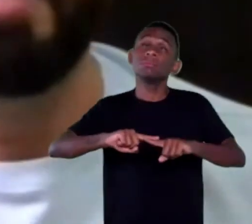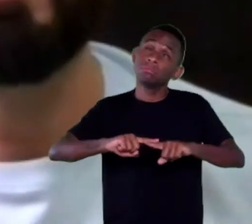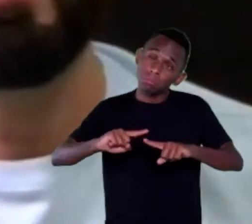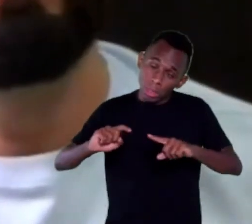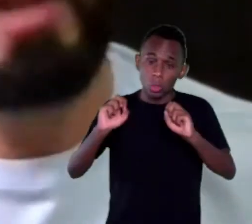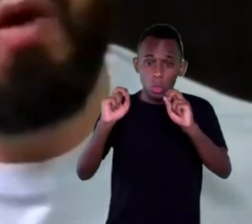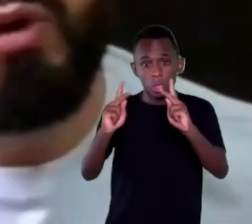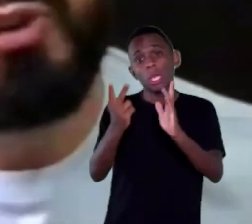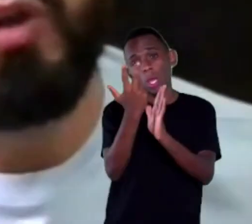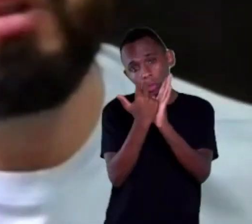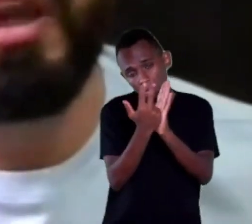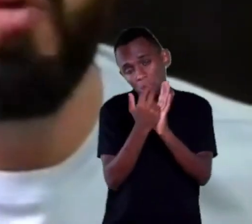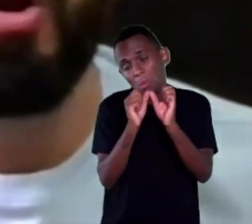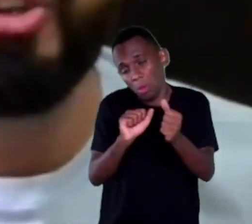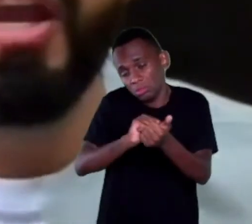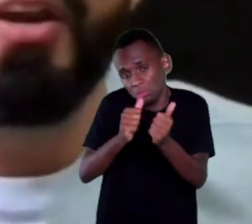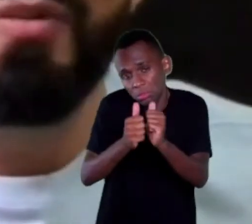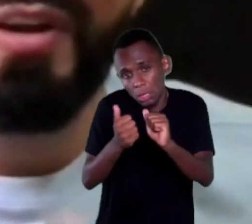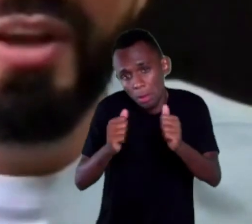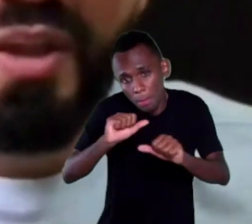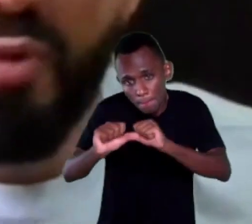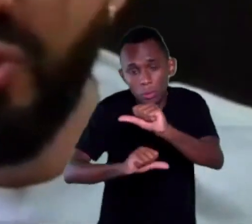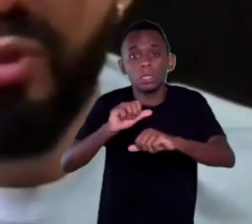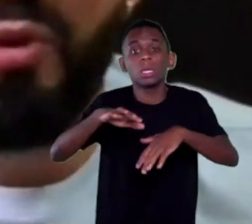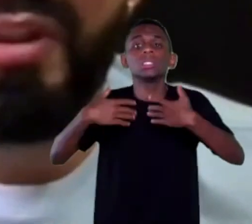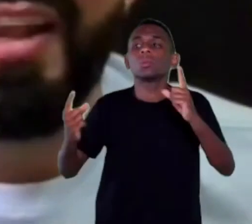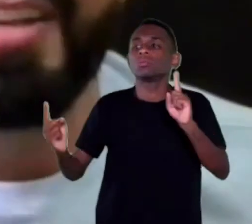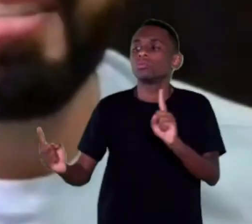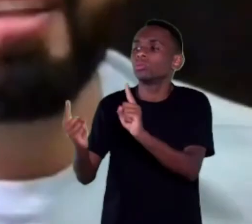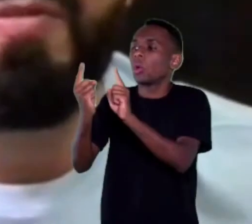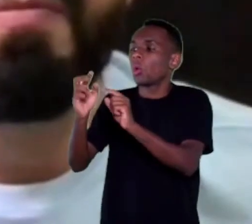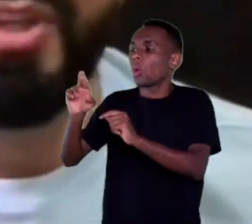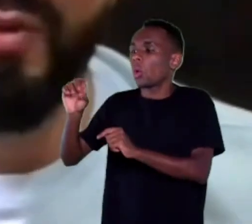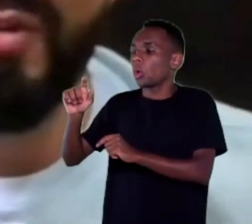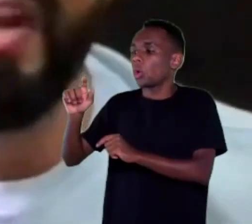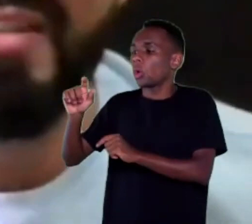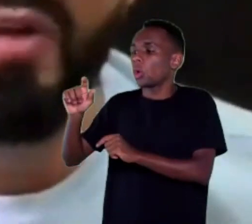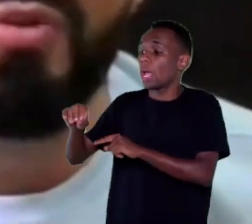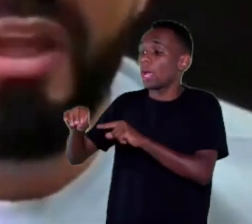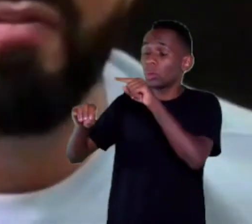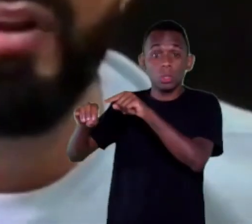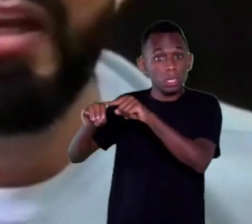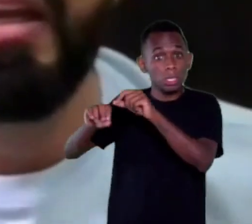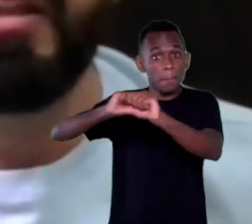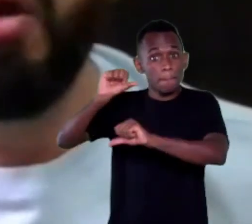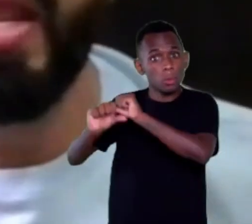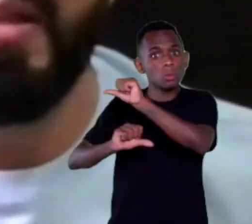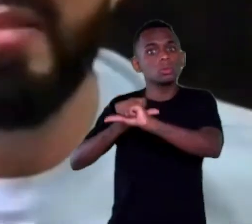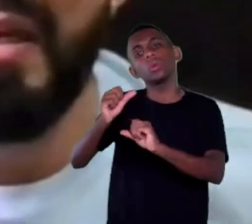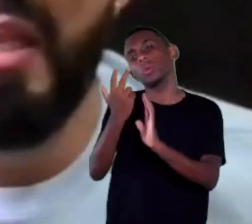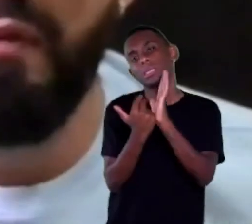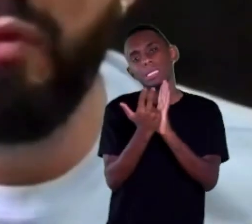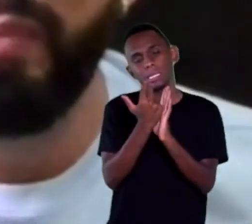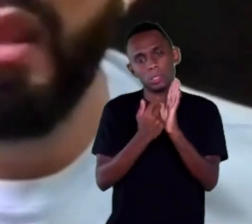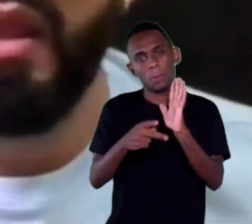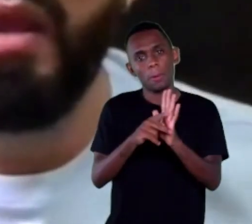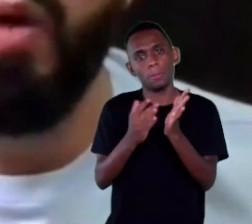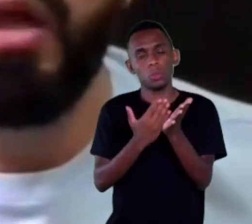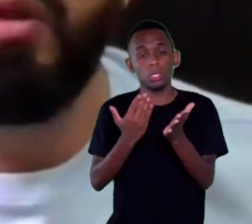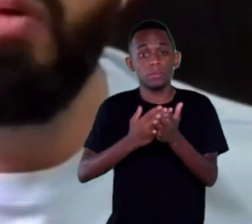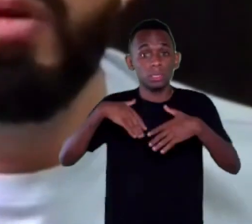vou acatar. Foi aonde eu encontrei o Rogério, que mudou toda a questão de ilustração do livro. Então, esse